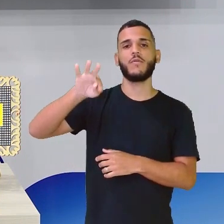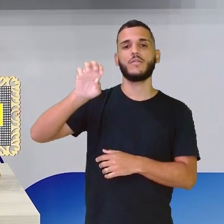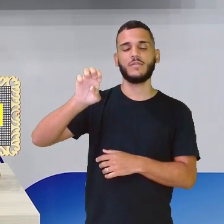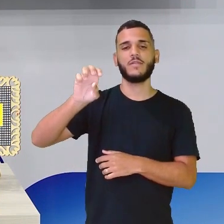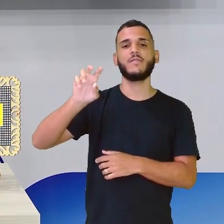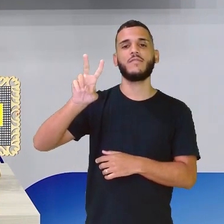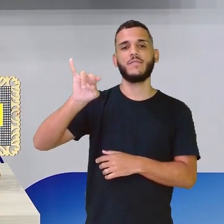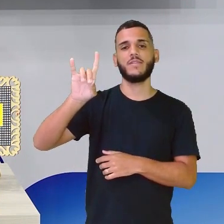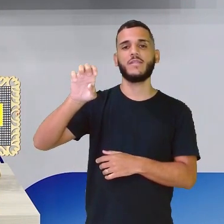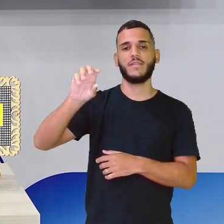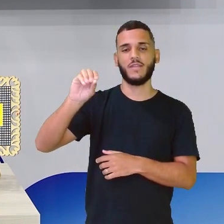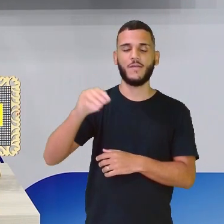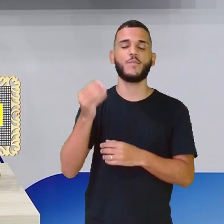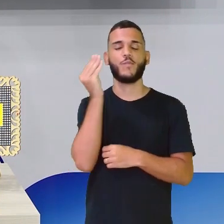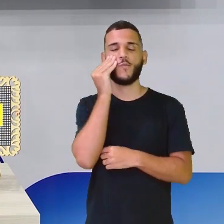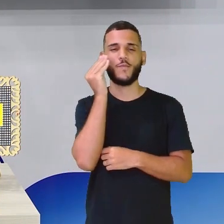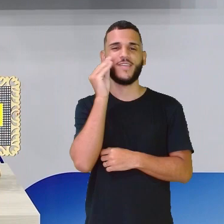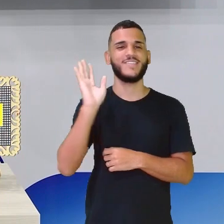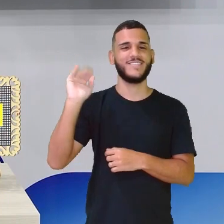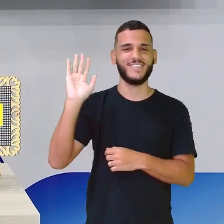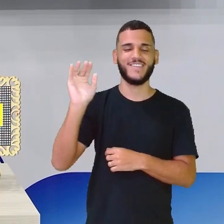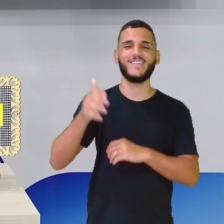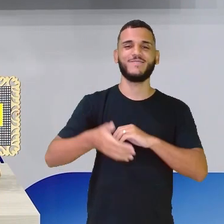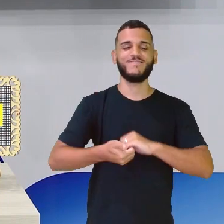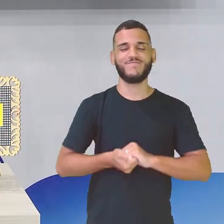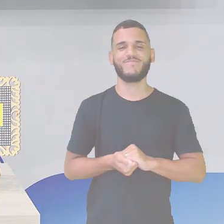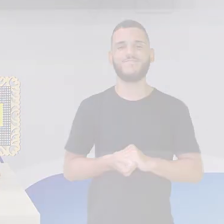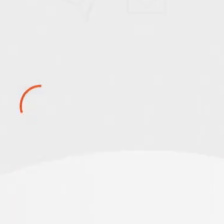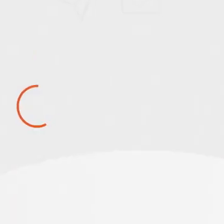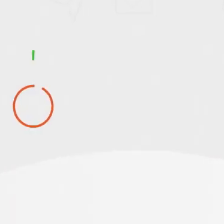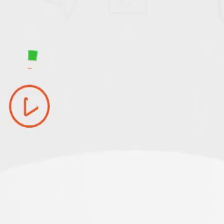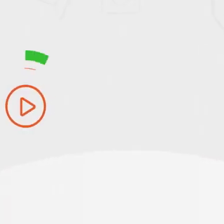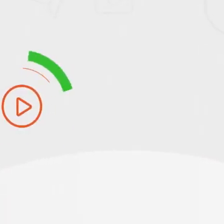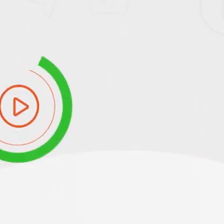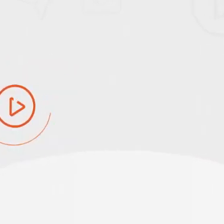em Uruguai. Um beijo e até a próxima!